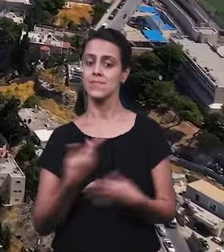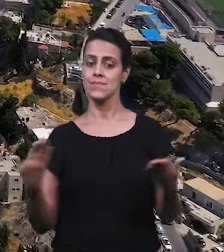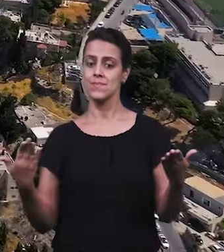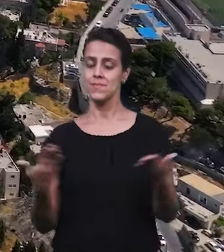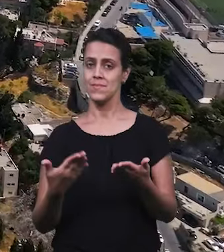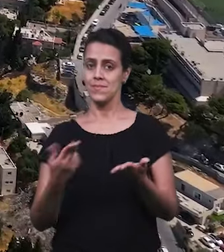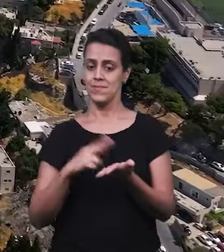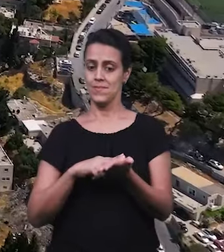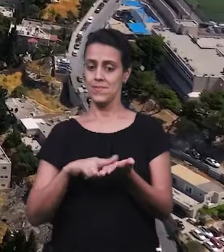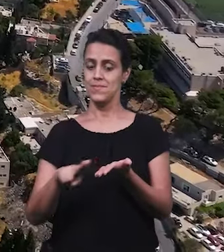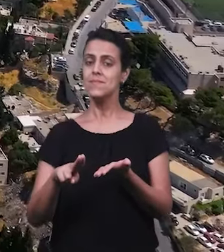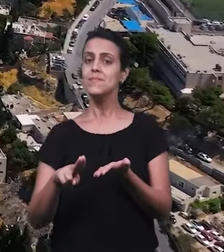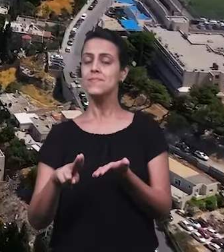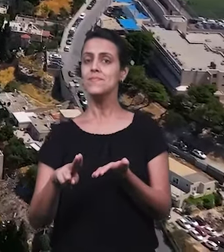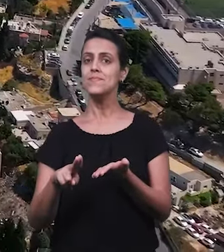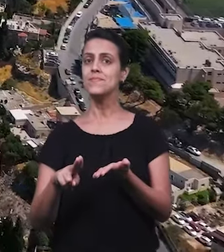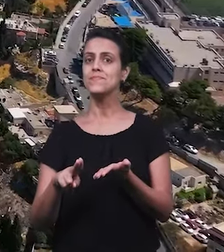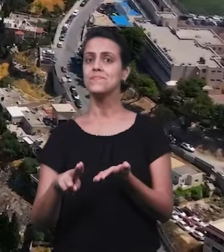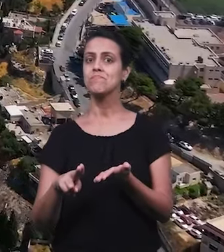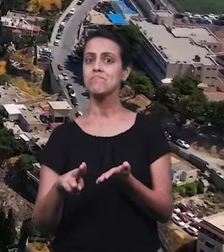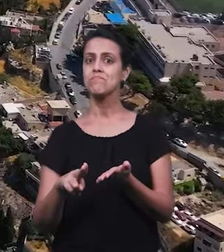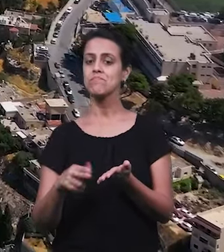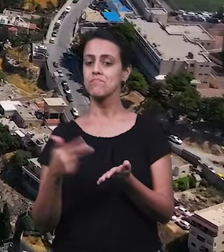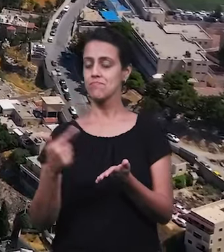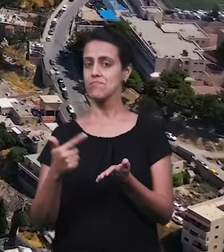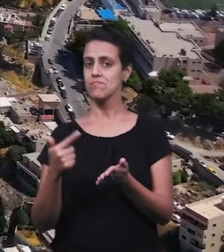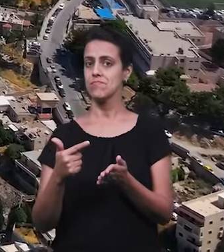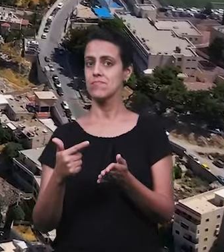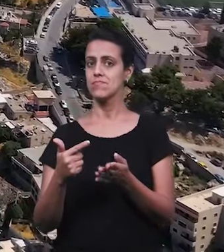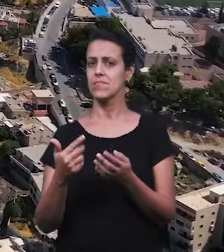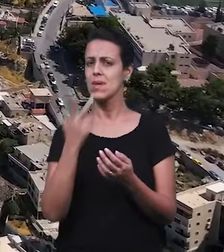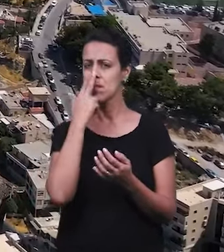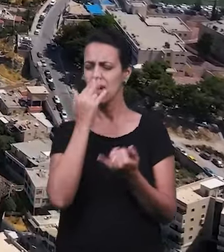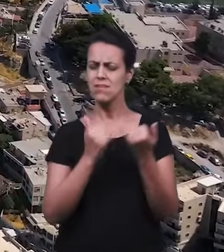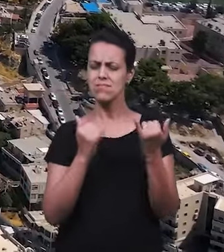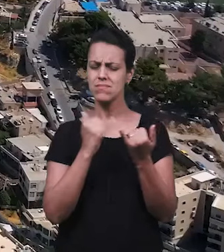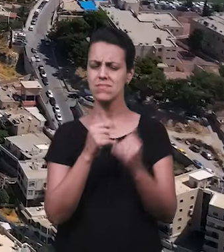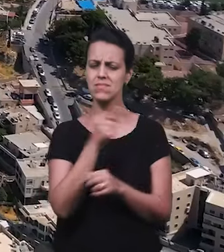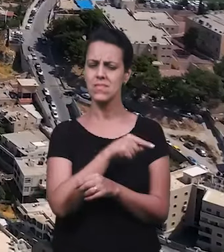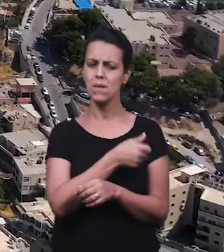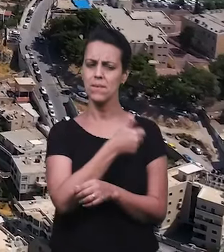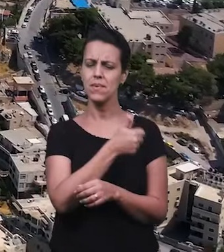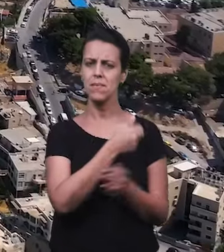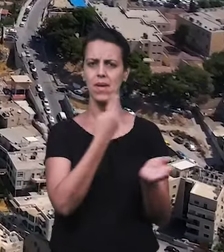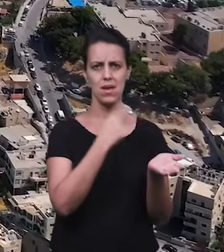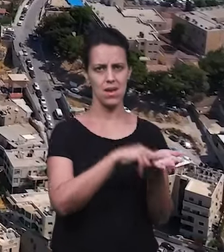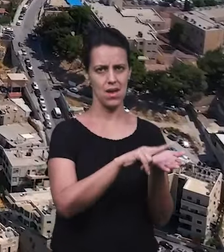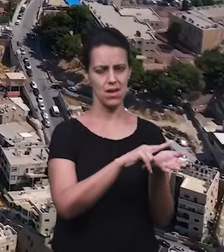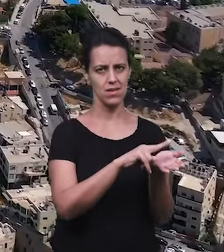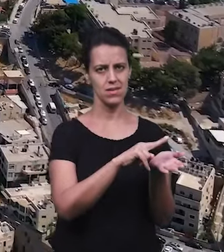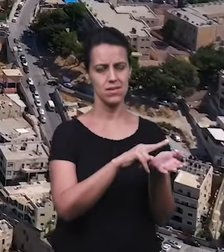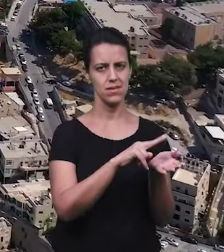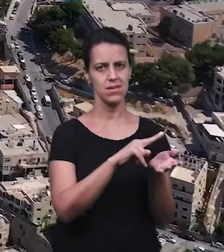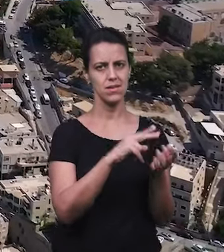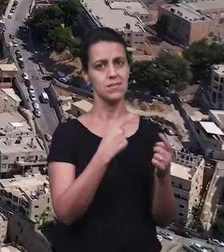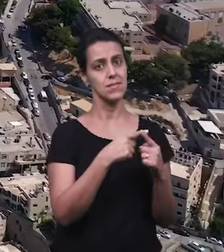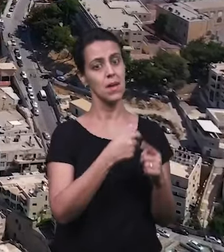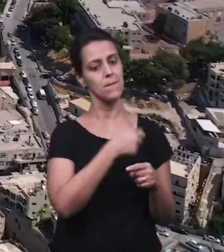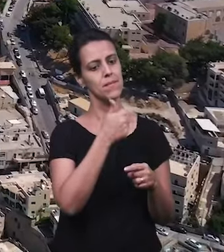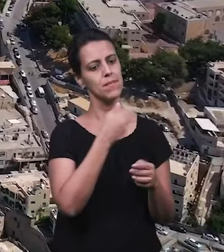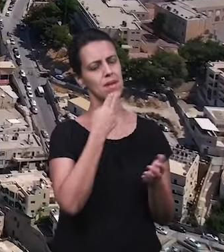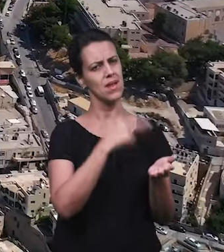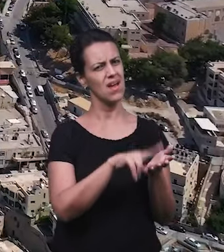ver hoje, ela se assemelha à primeira carta com o detalhe, que a primeira carta, o pastor